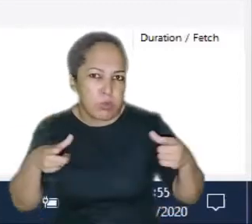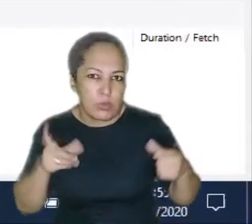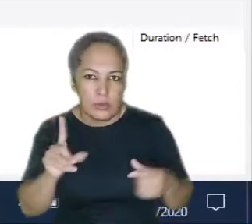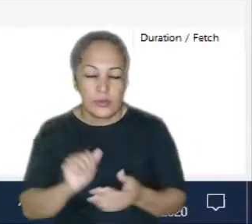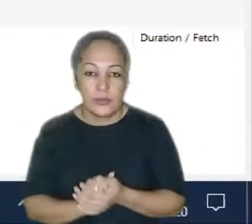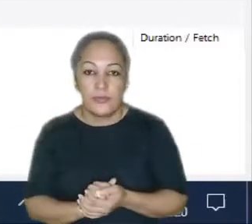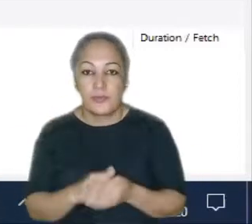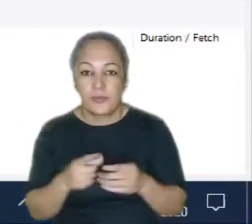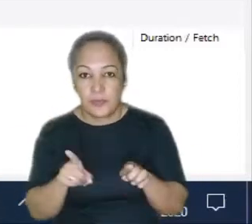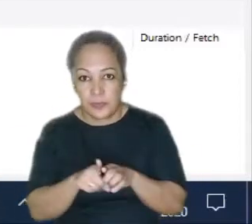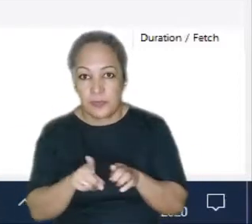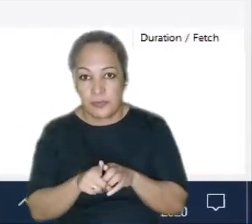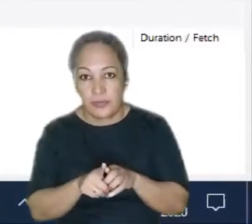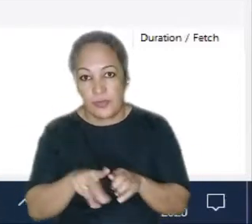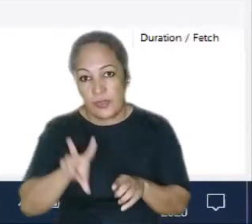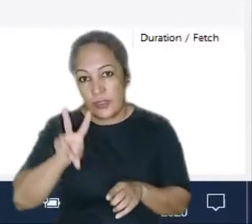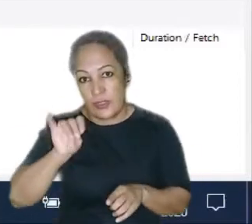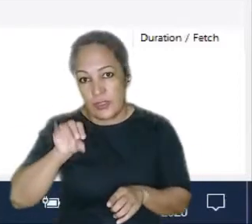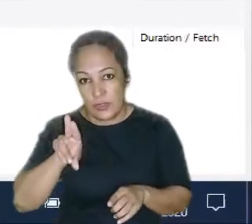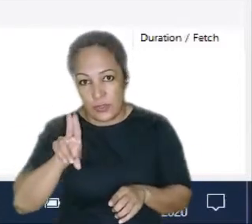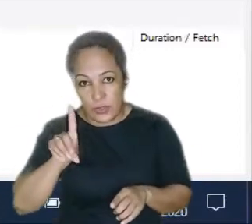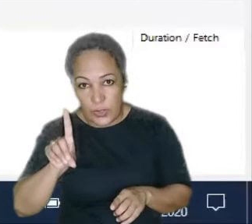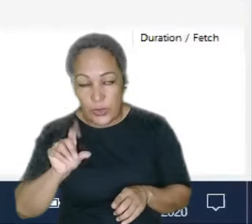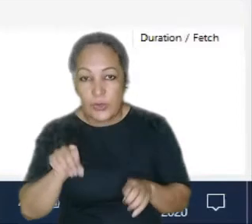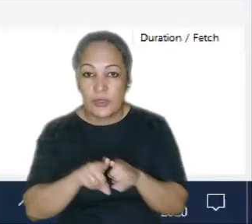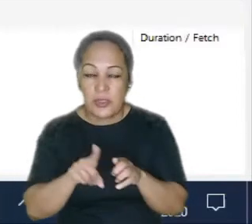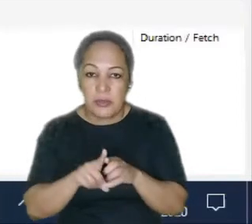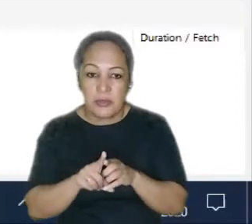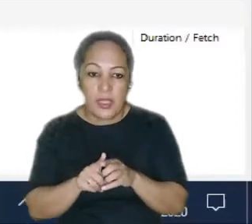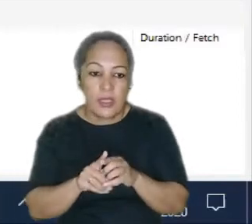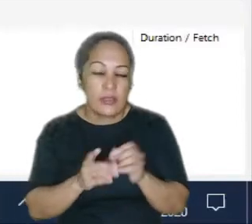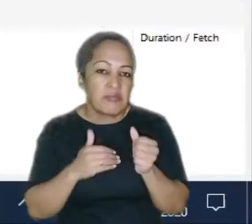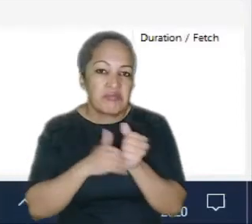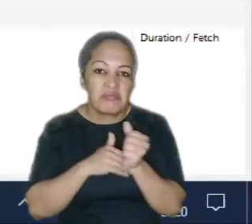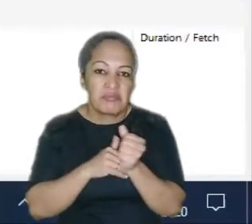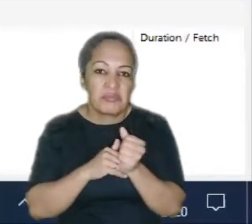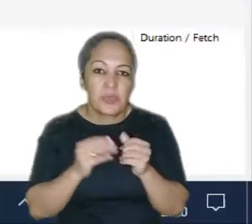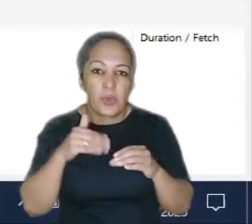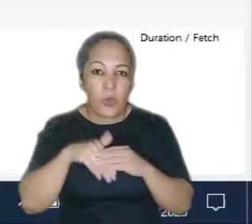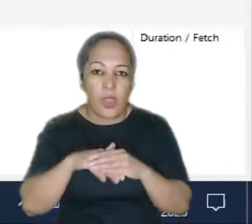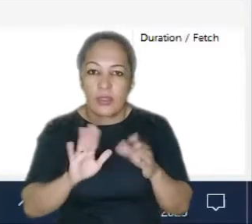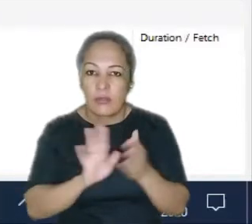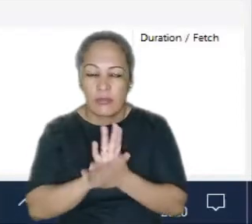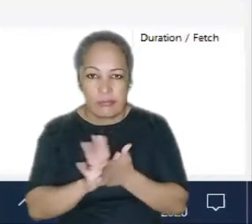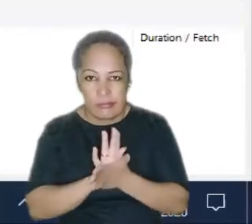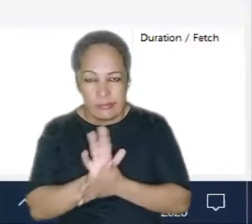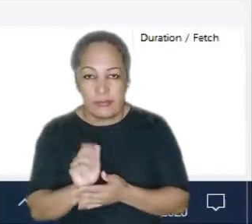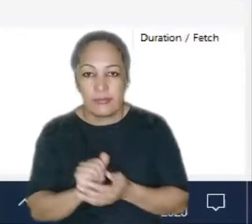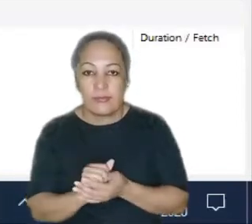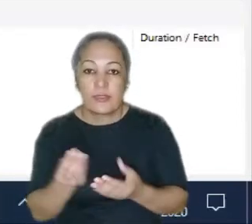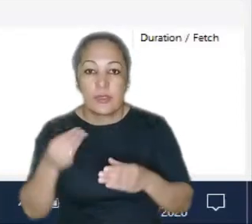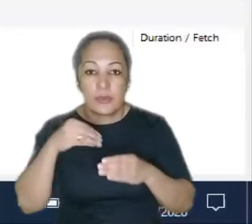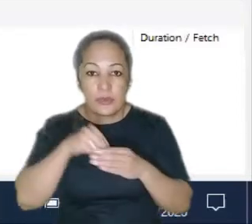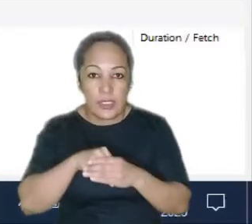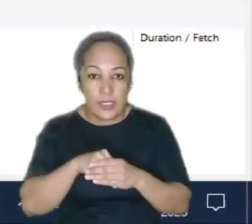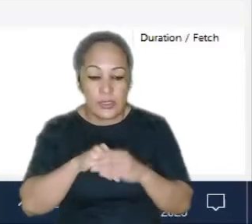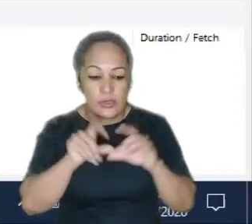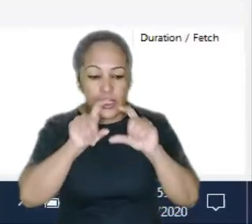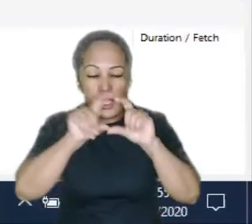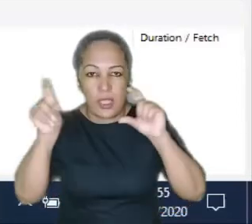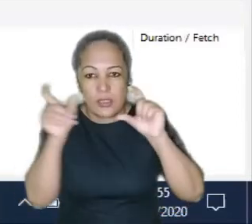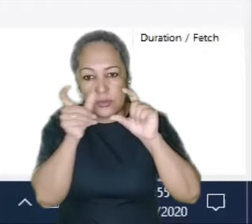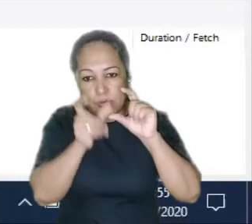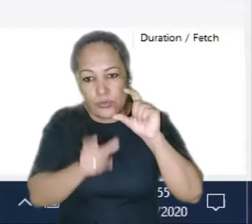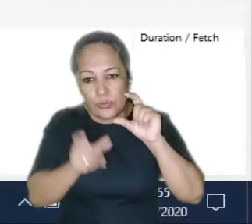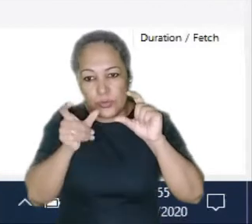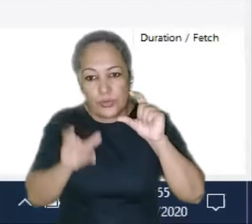não tem nenhuma. Aqui nós temos os procedimentos armazenados e aqui as funções. Tá? Então, dentro de cada tabelinha, olha, se eu abrir a tabelinha, eu consigo ver